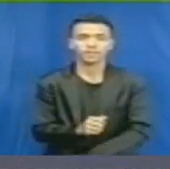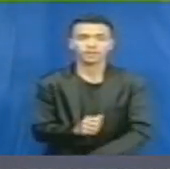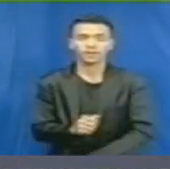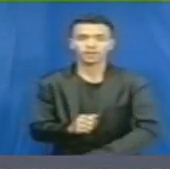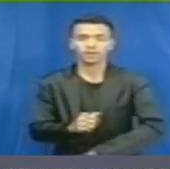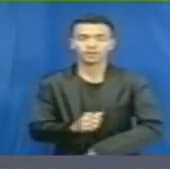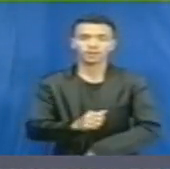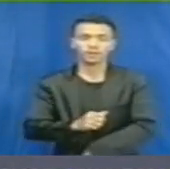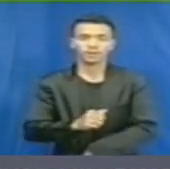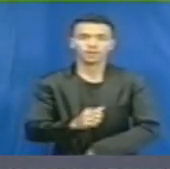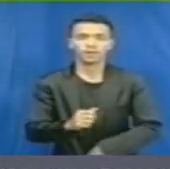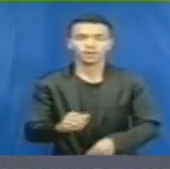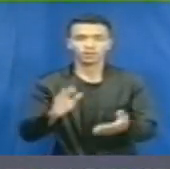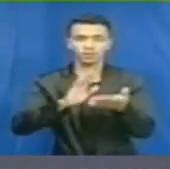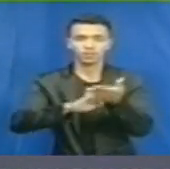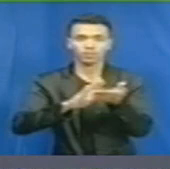escola com formação de Né,